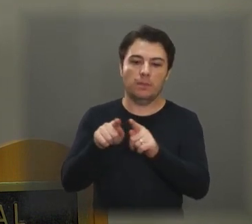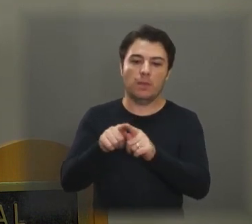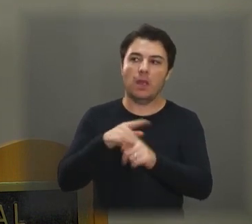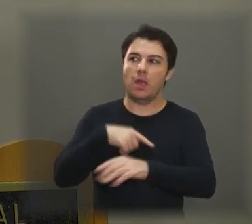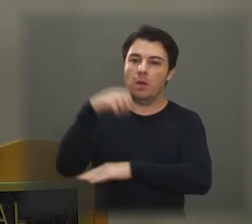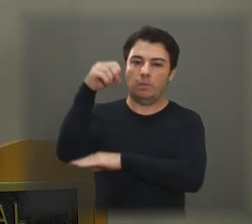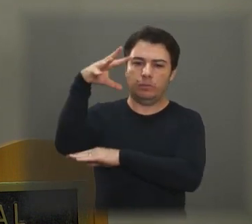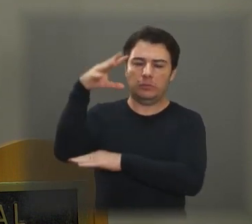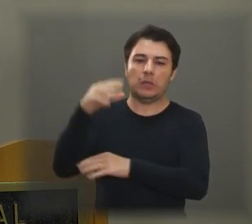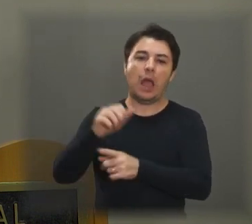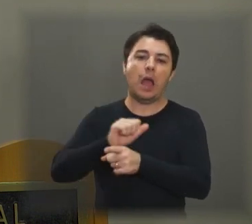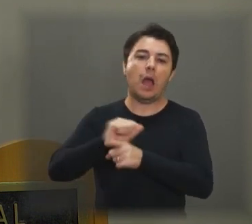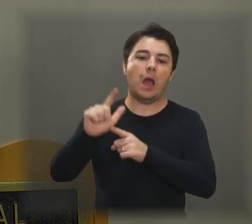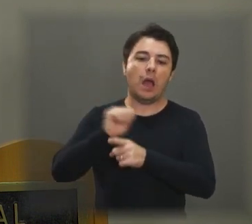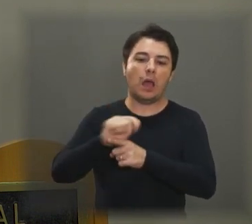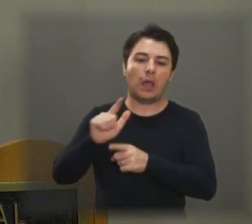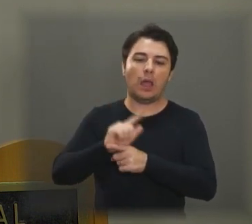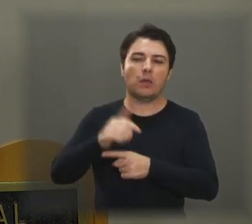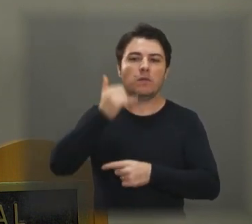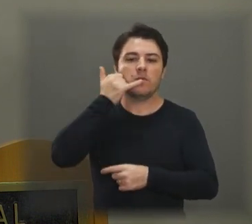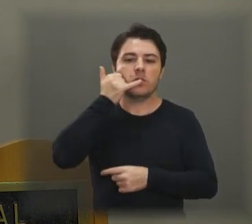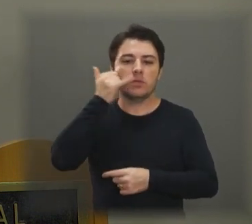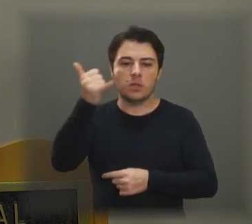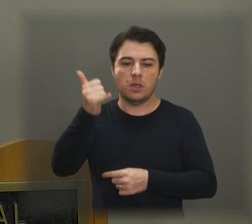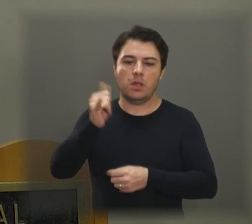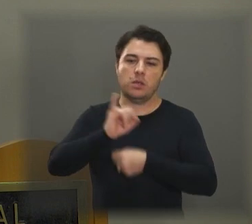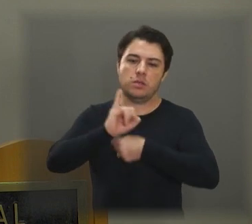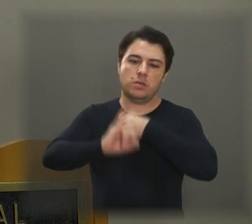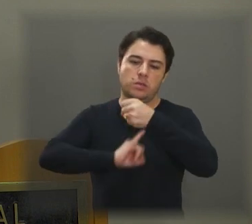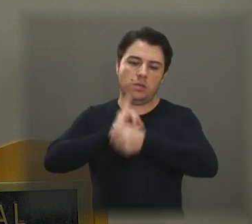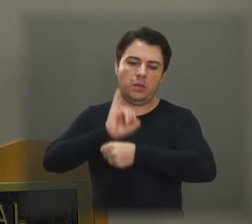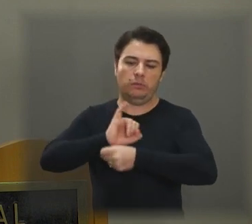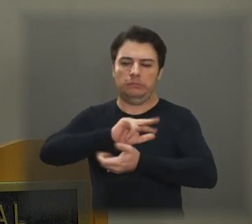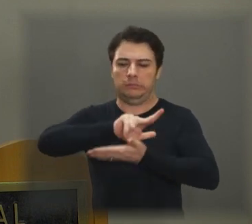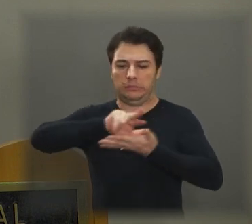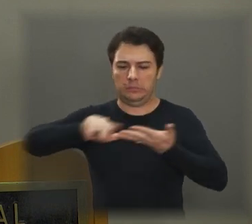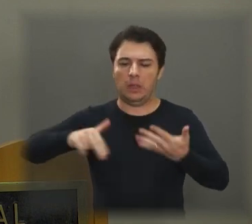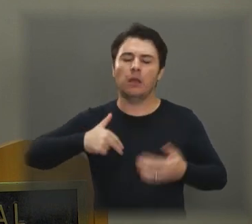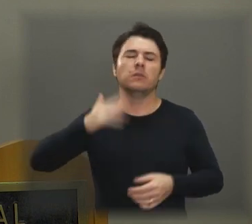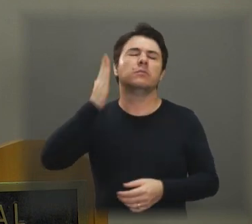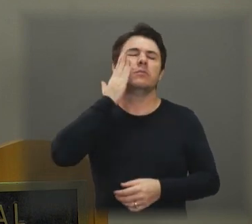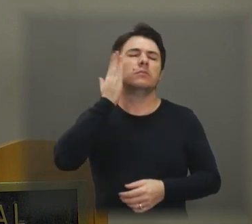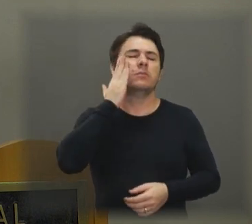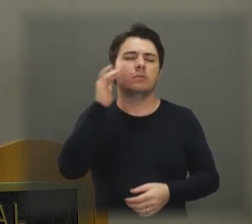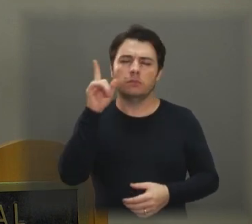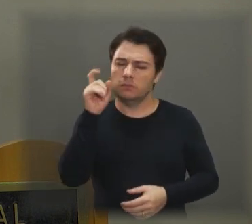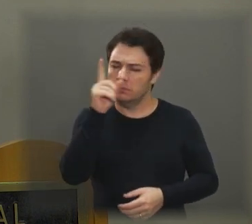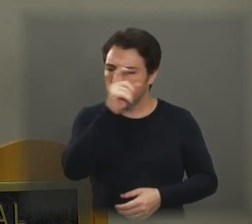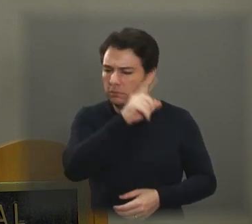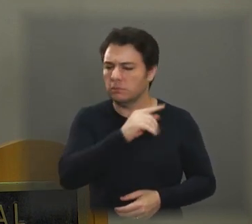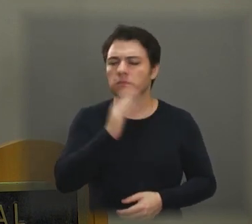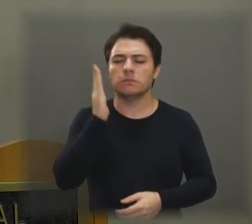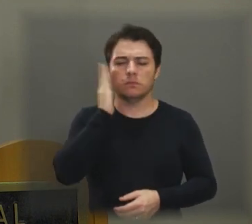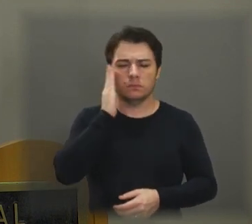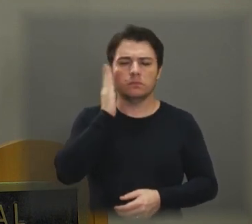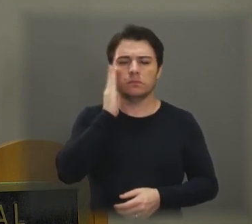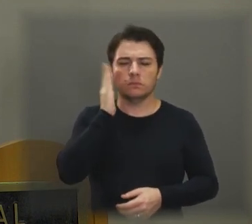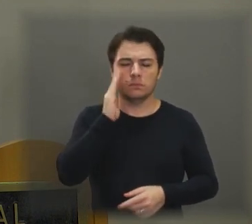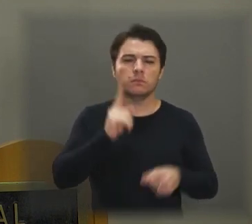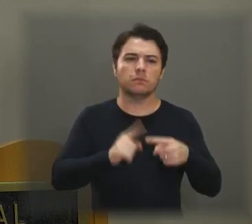e TV a cabo e assim por diante e eu sei que é difícil é uma situação difícil de realmente